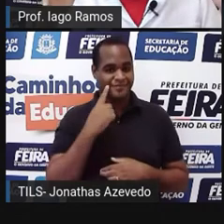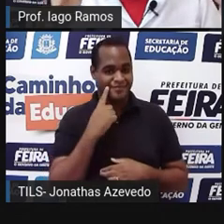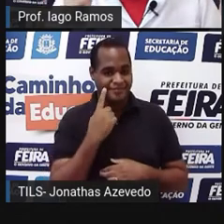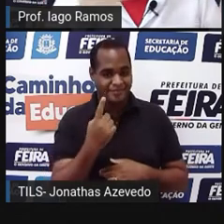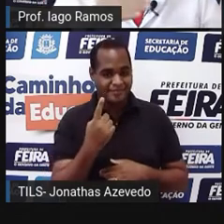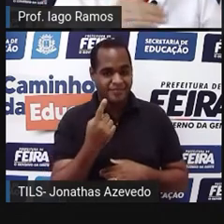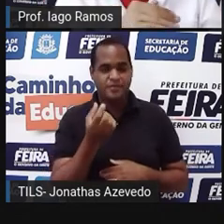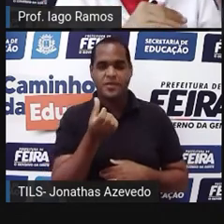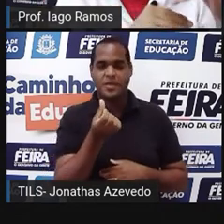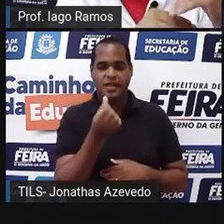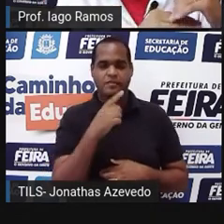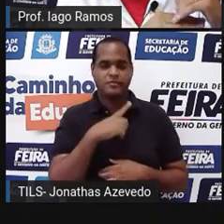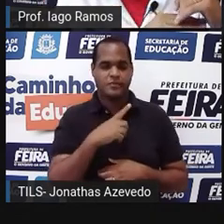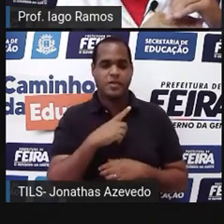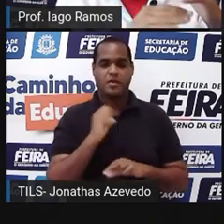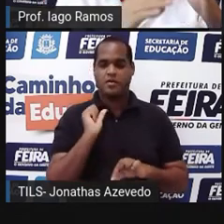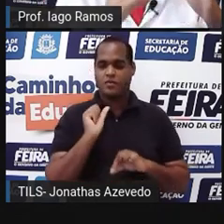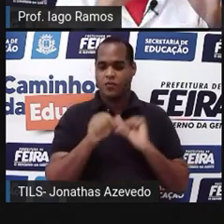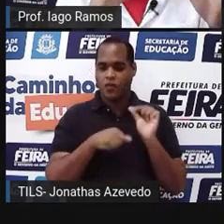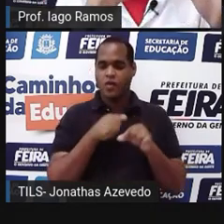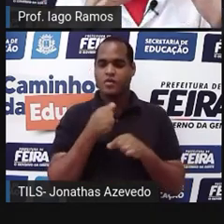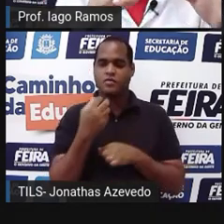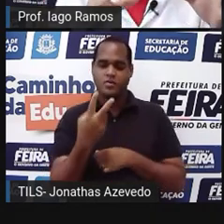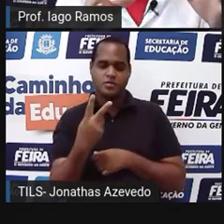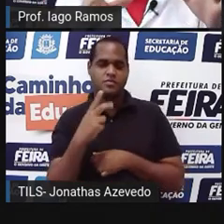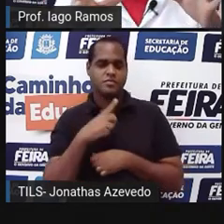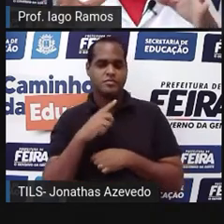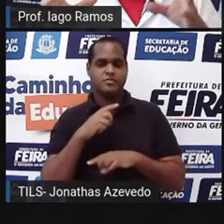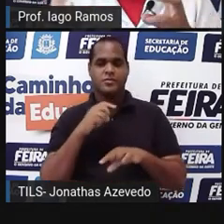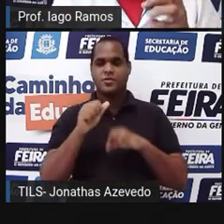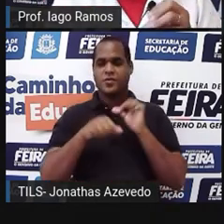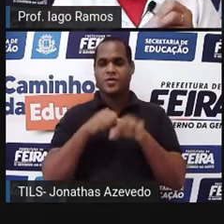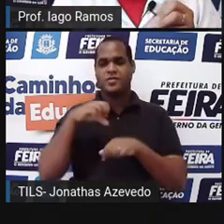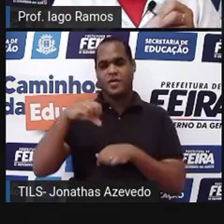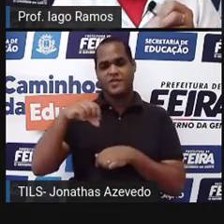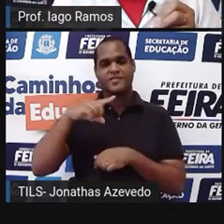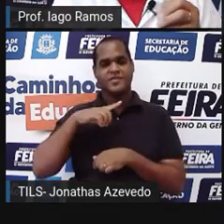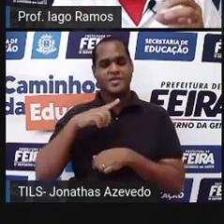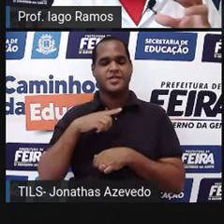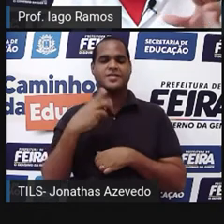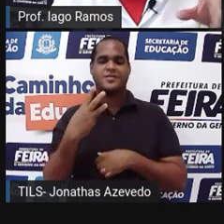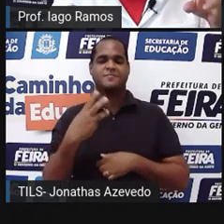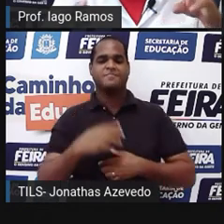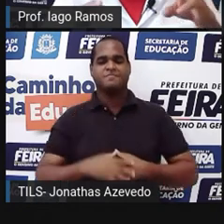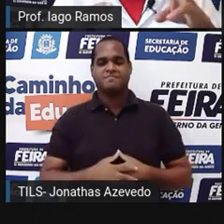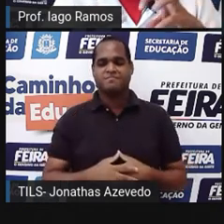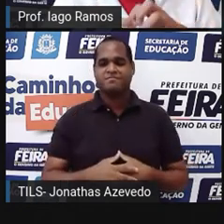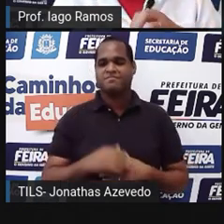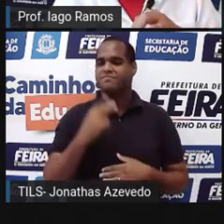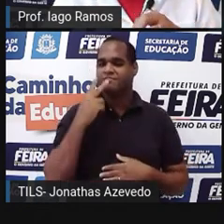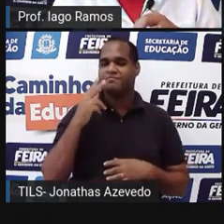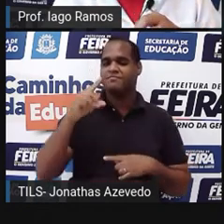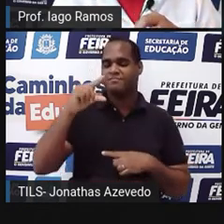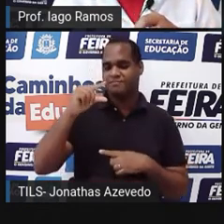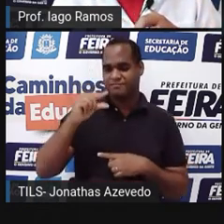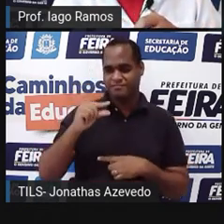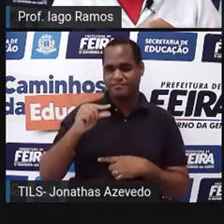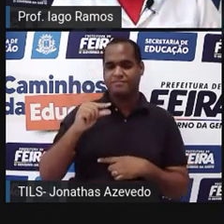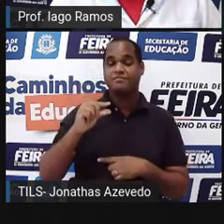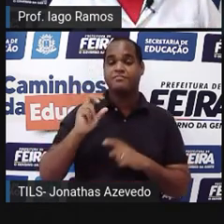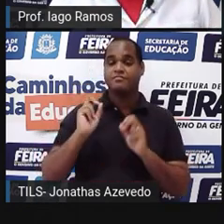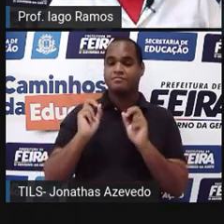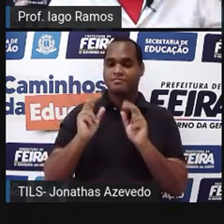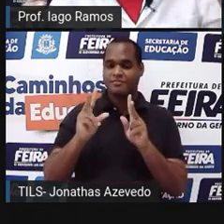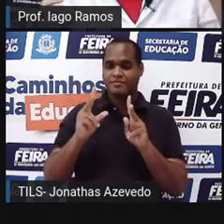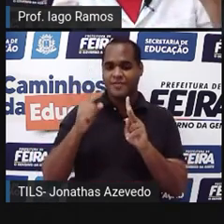medem 6 vai virar 2, os que medem 9 vai virar 3. Está reduzindo,